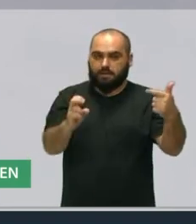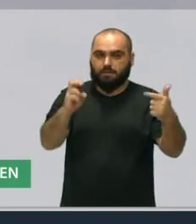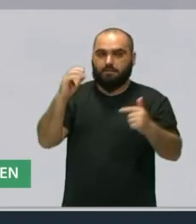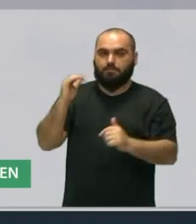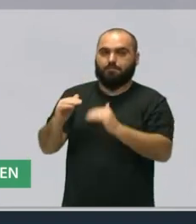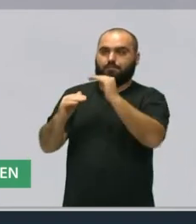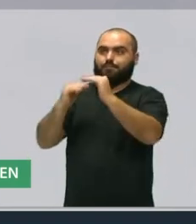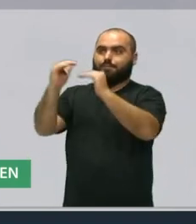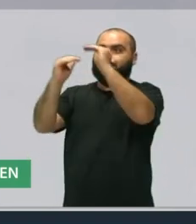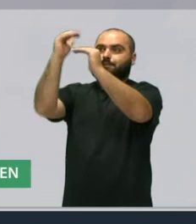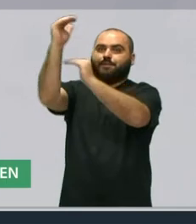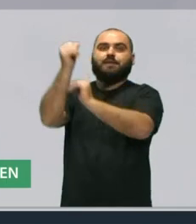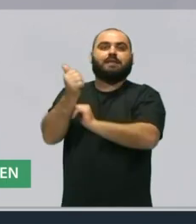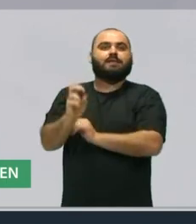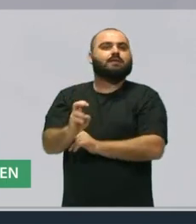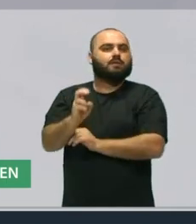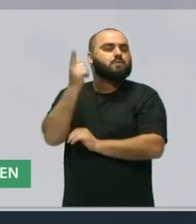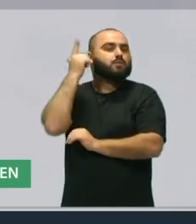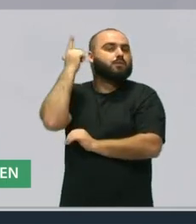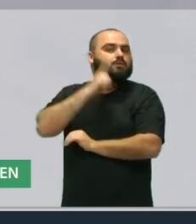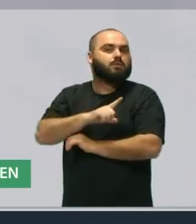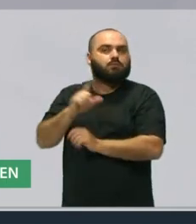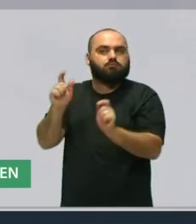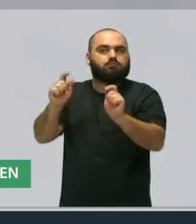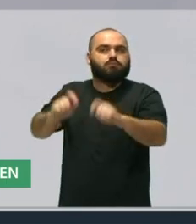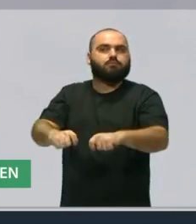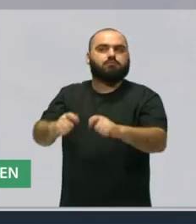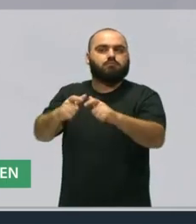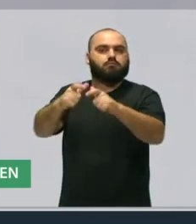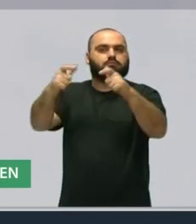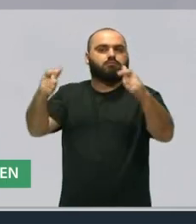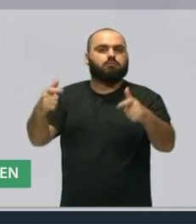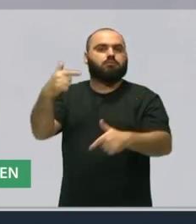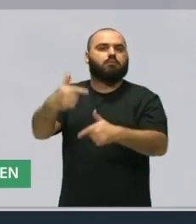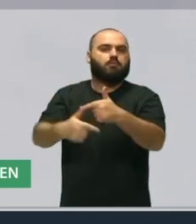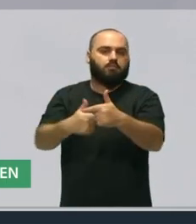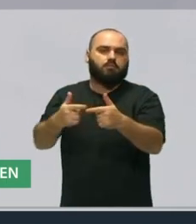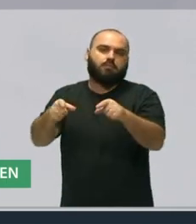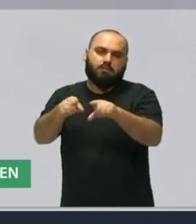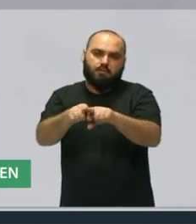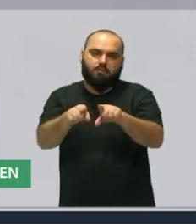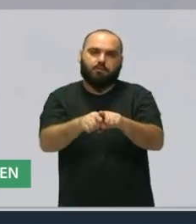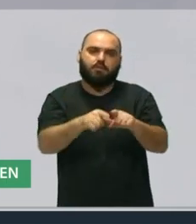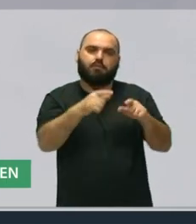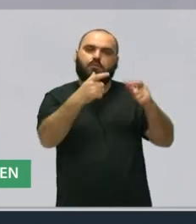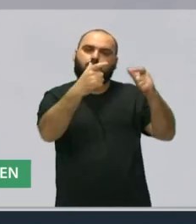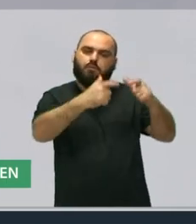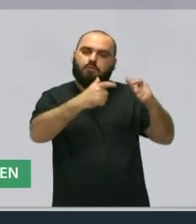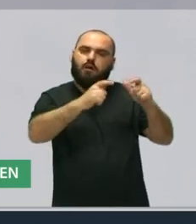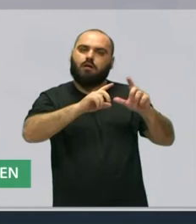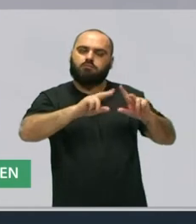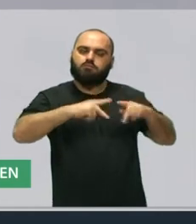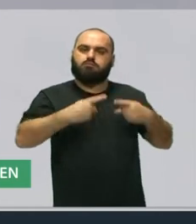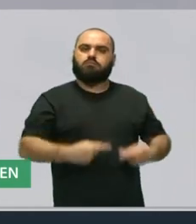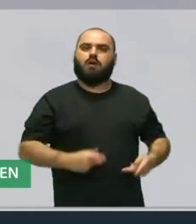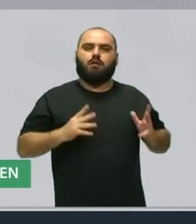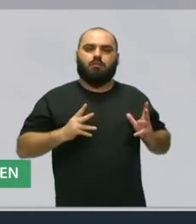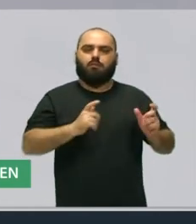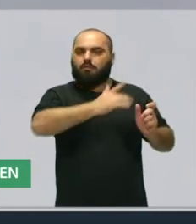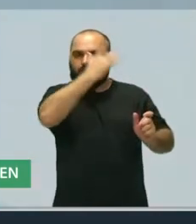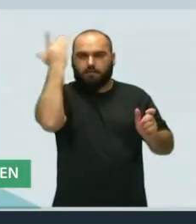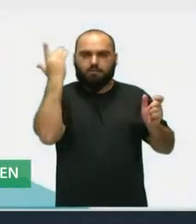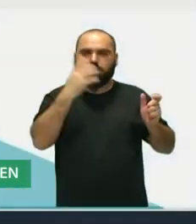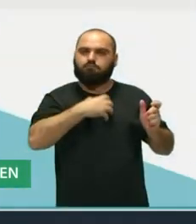pavimentos, que possibilitarão o aumento da oferta de serviços, né, bem como uma ambiência humanizada para todos os